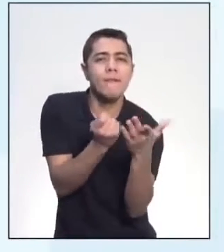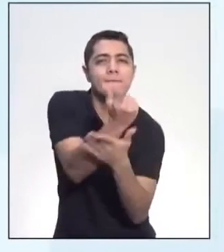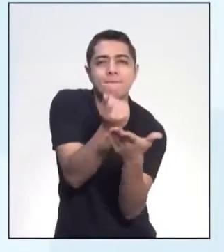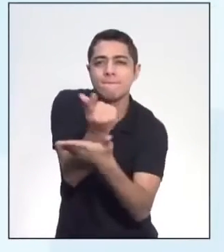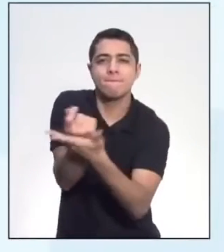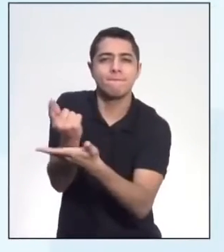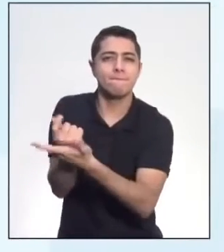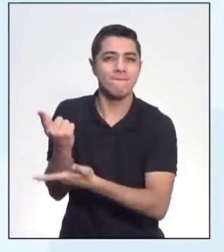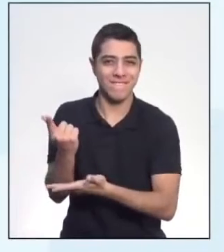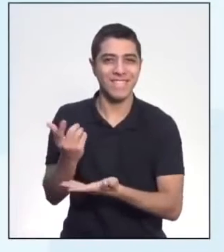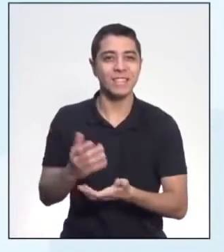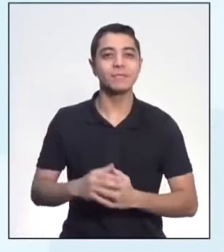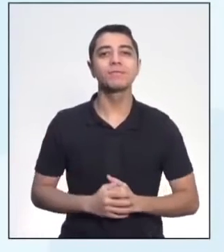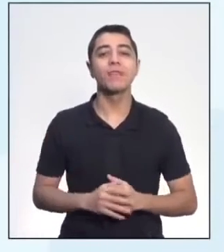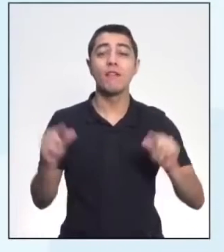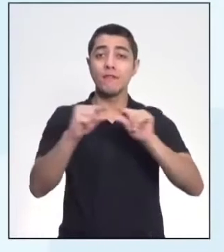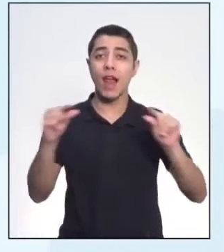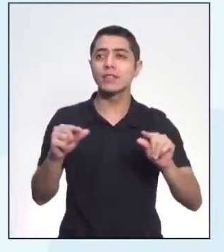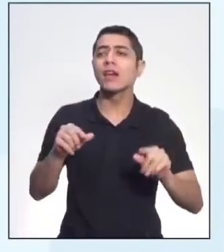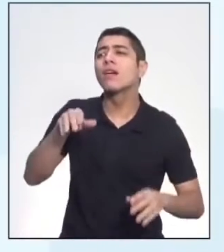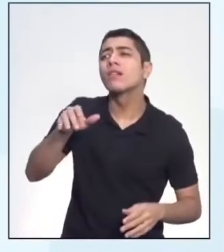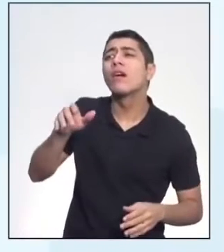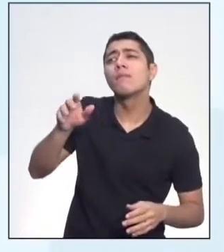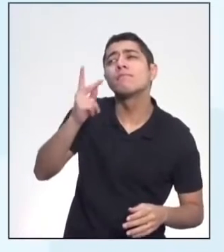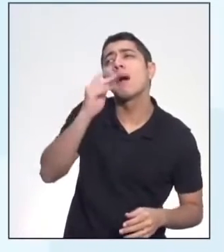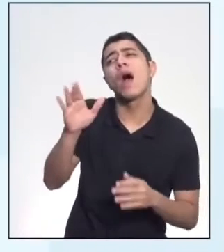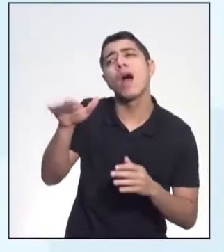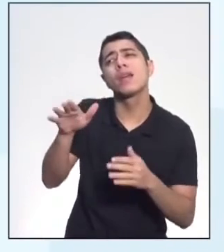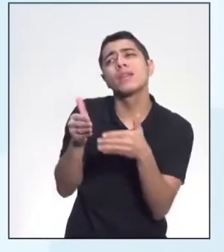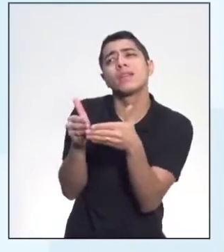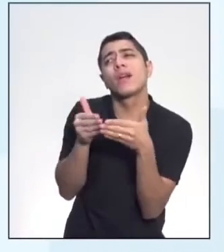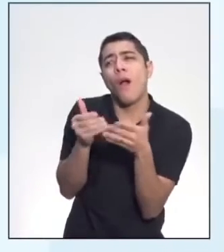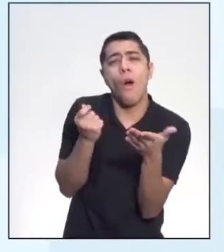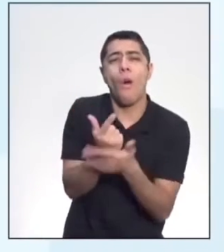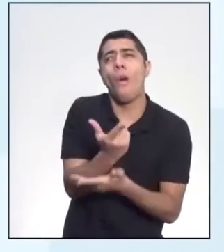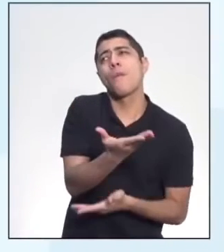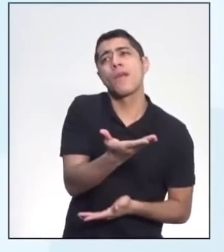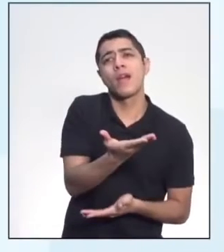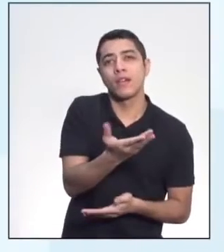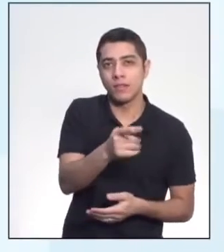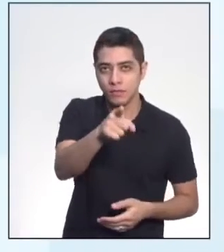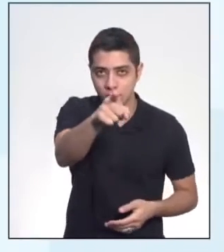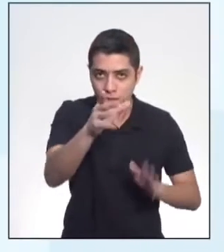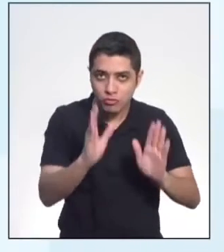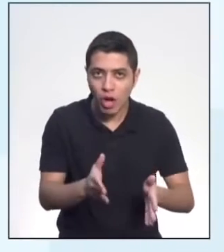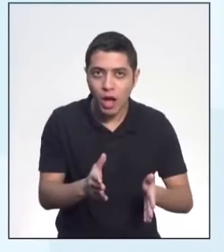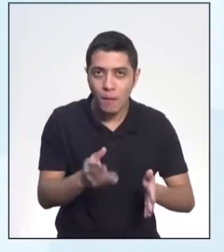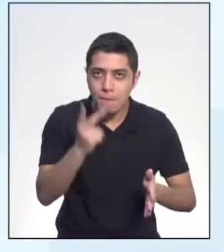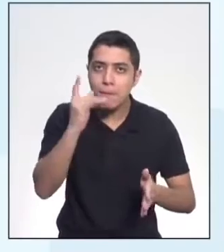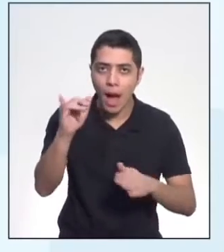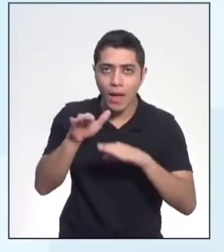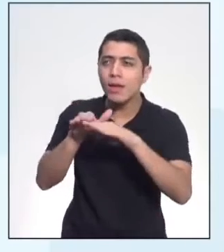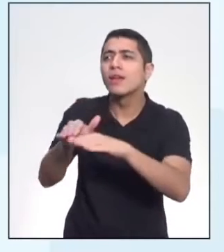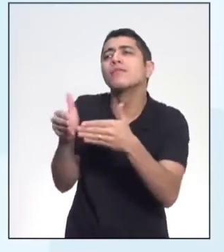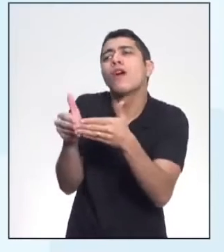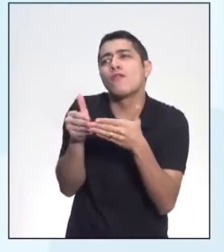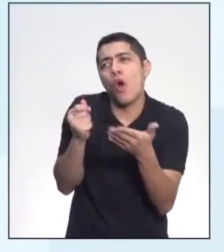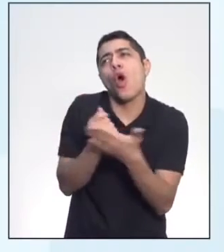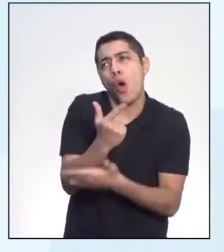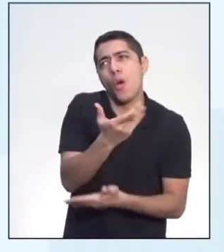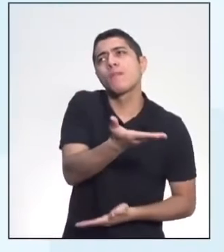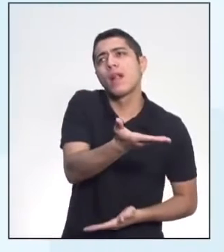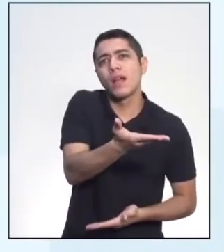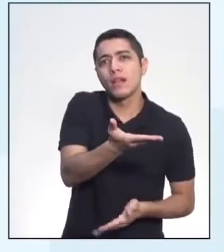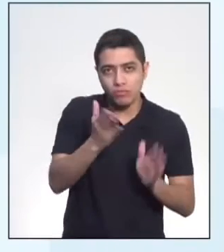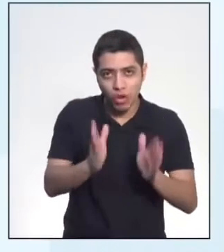Pai, me compra. Vai me dizer que você nunca falou isso, hein? Será que você nunca falou isso? Ó, o